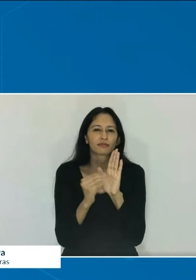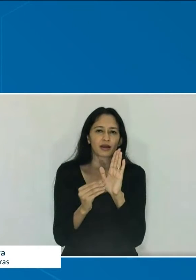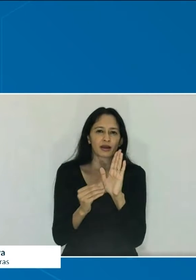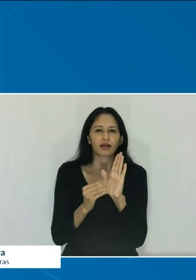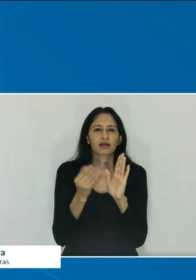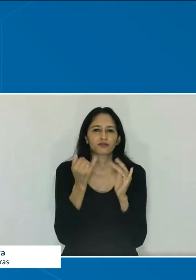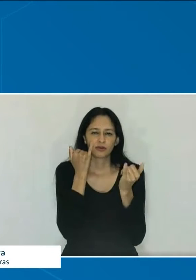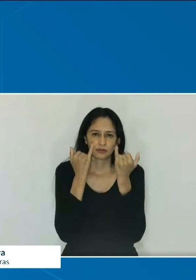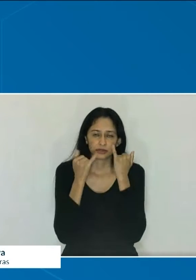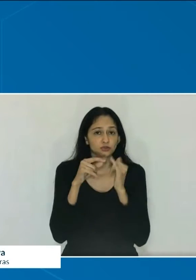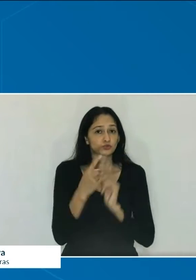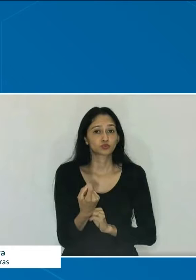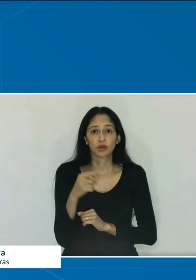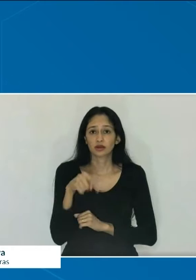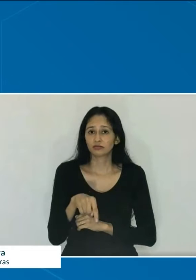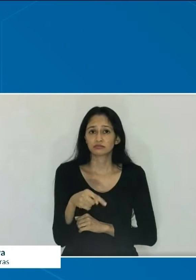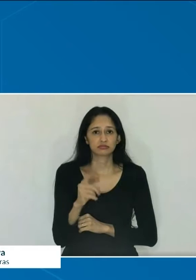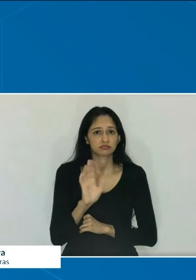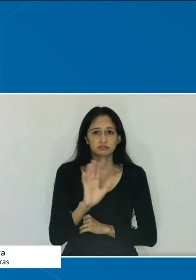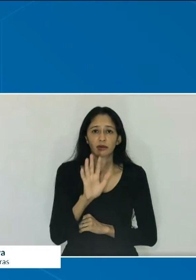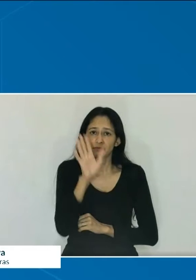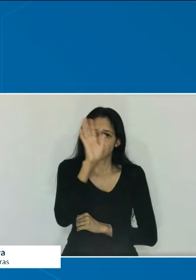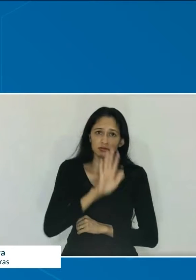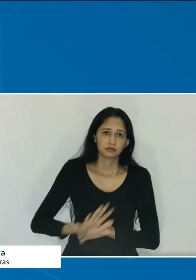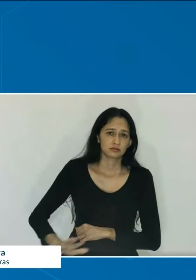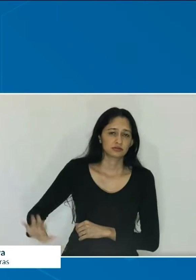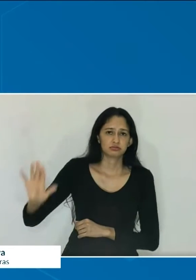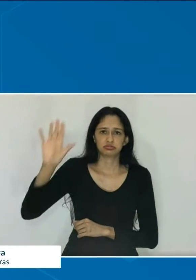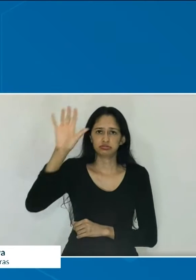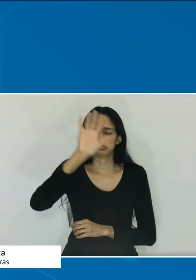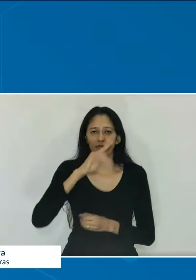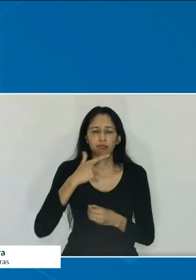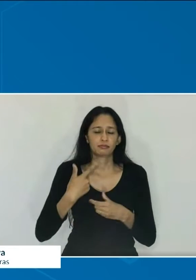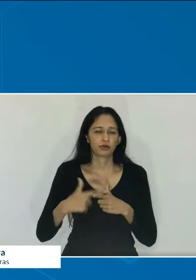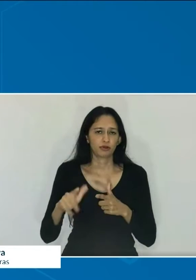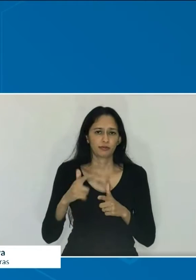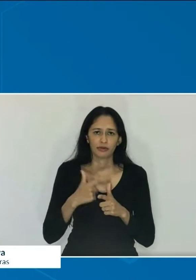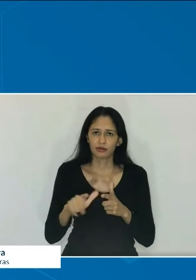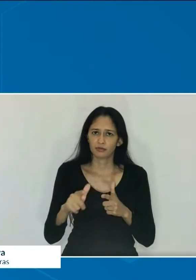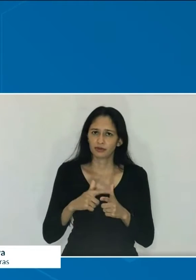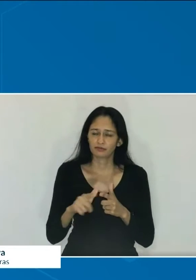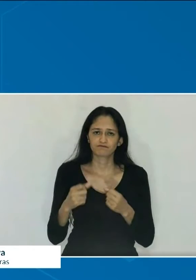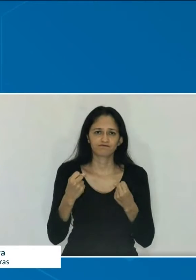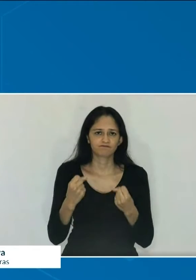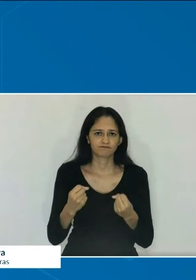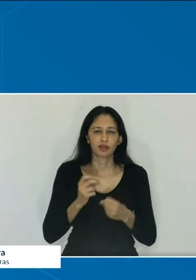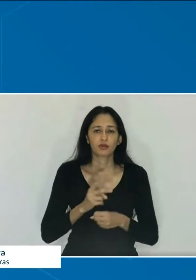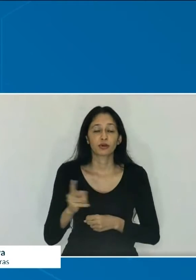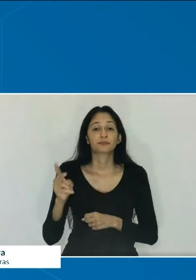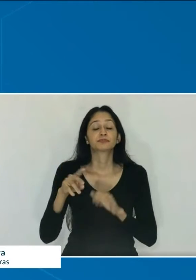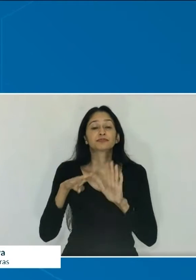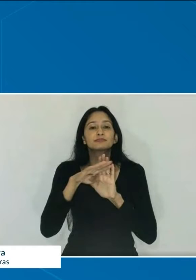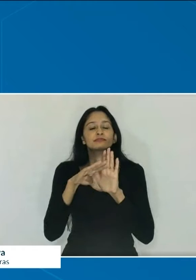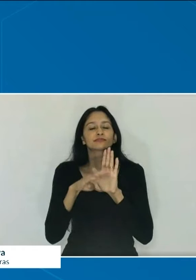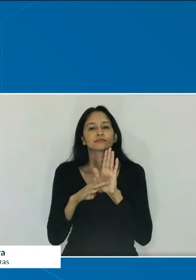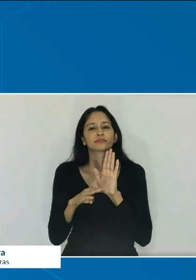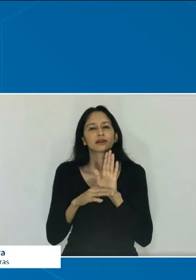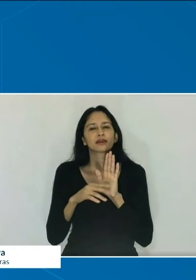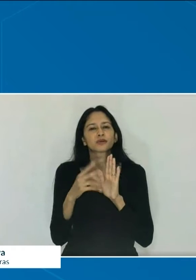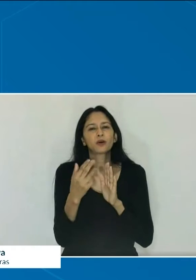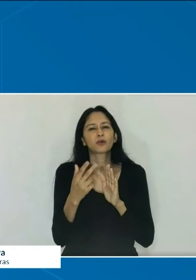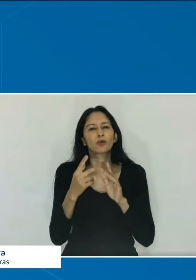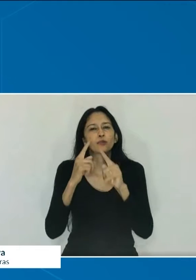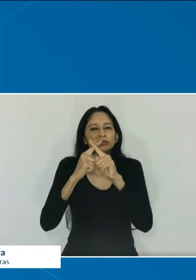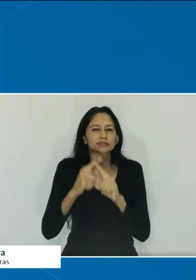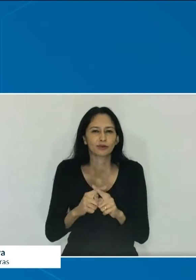Brasil inteiro, tá? Porque todo o Brasil tem esse problema. Esse edital, ele traz um